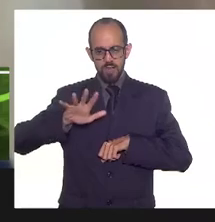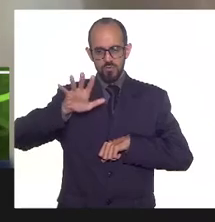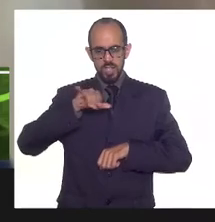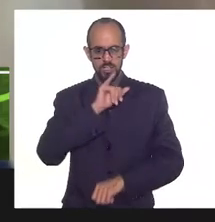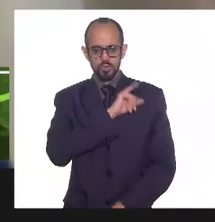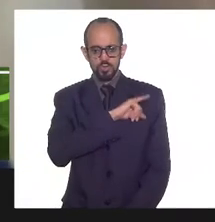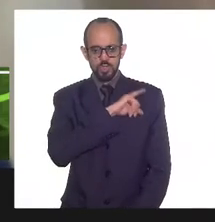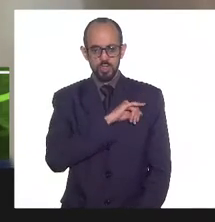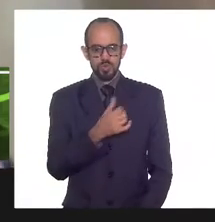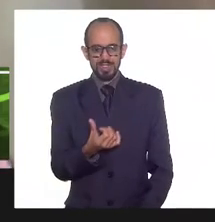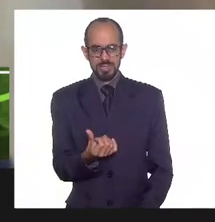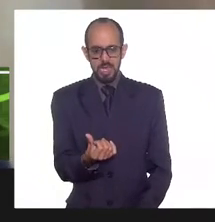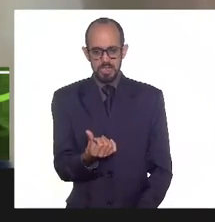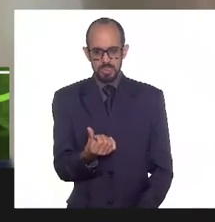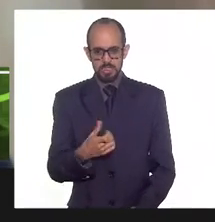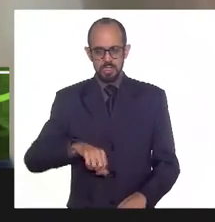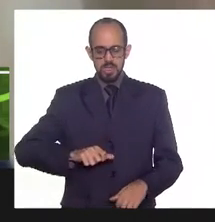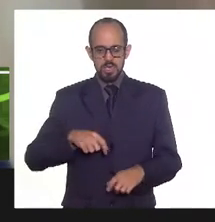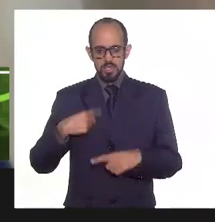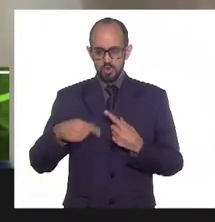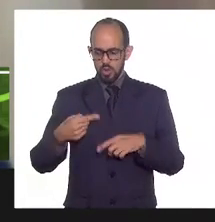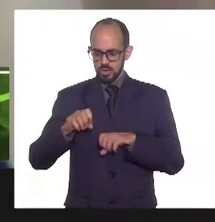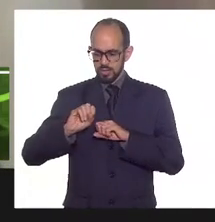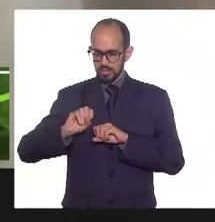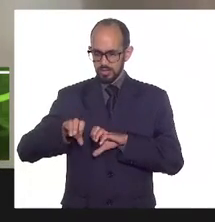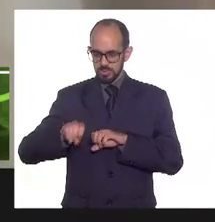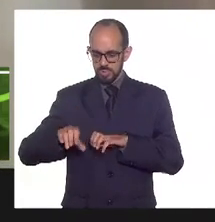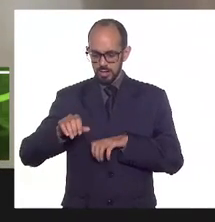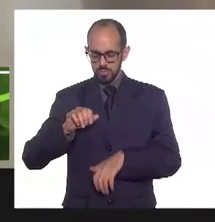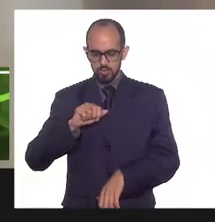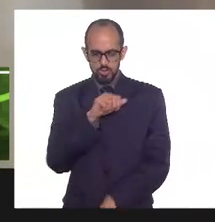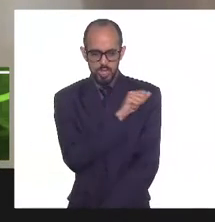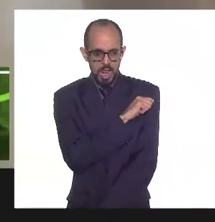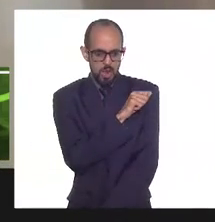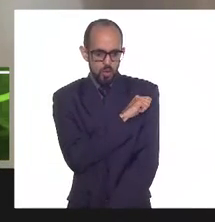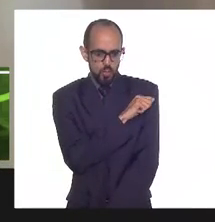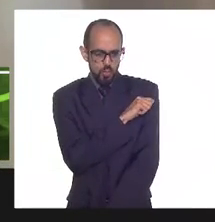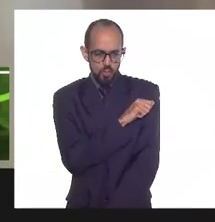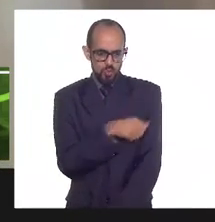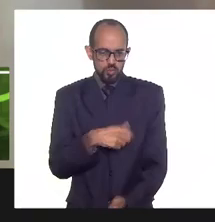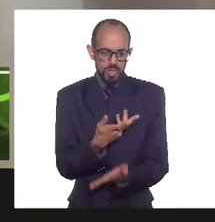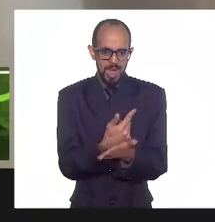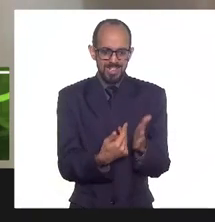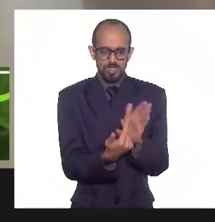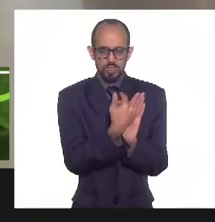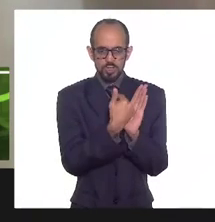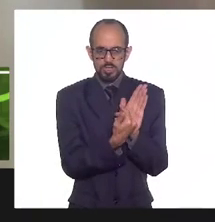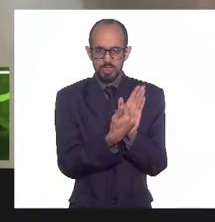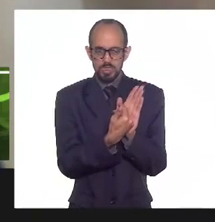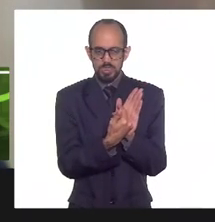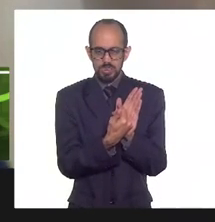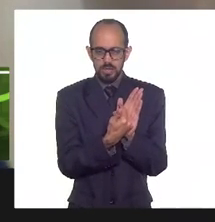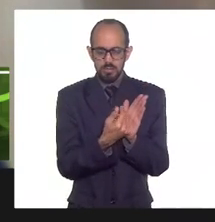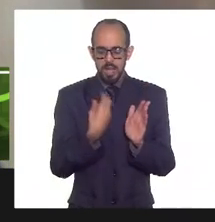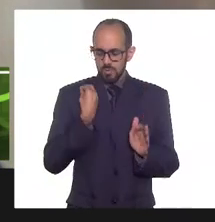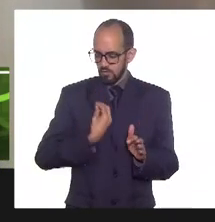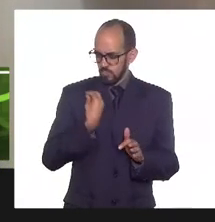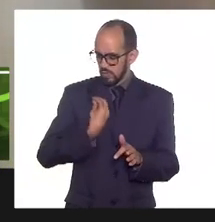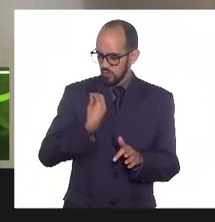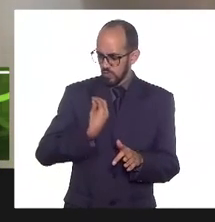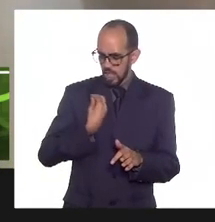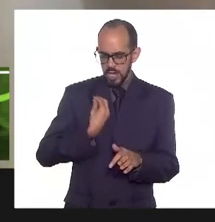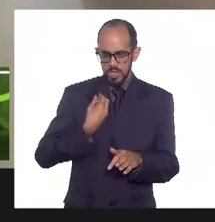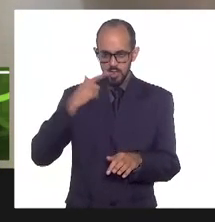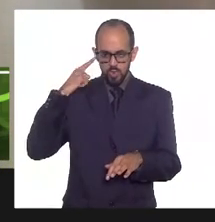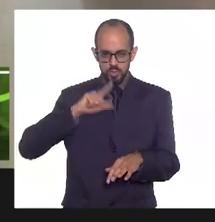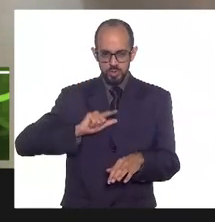favelas em que nós formamos os gestores dessas favelas os artistas dessas favelas para poderem viver da arte acabar